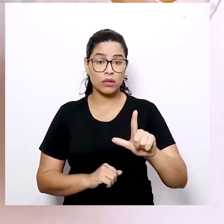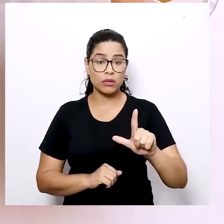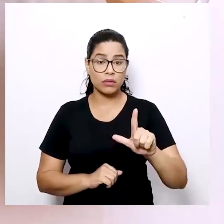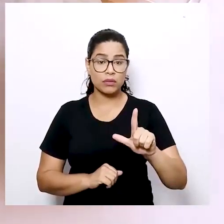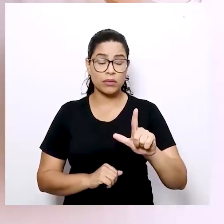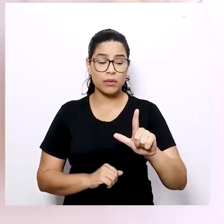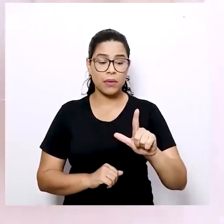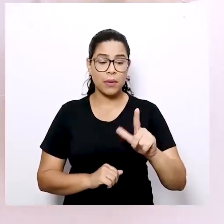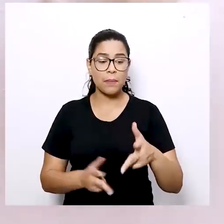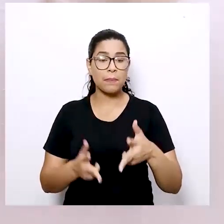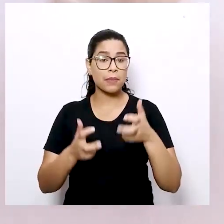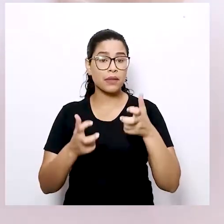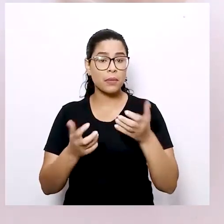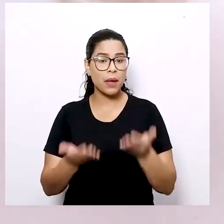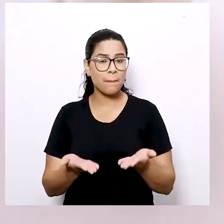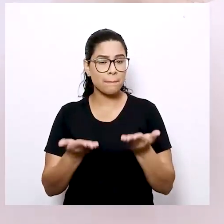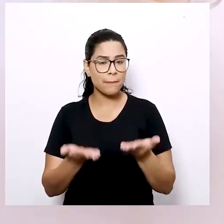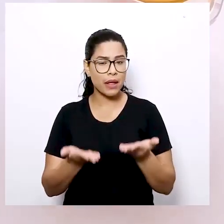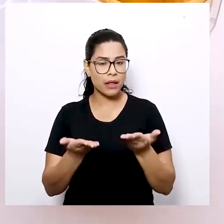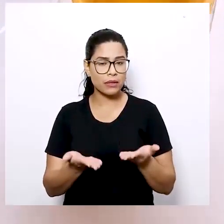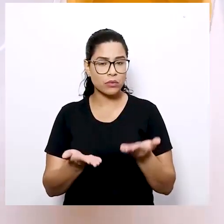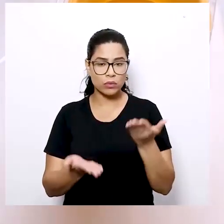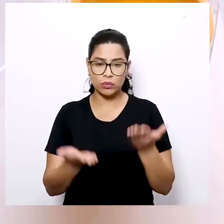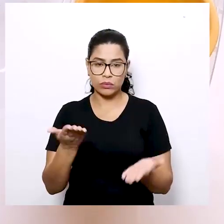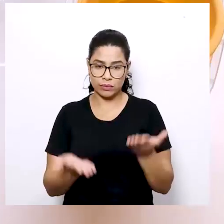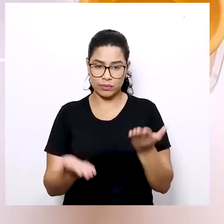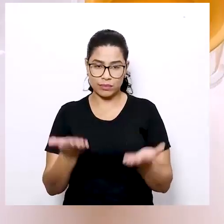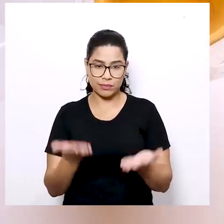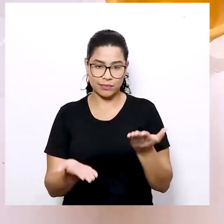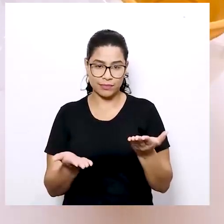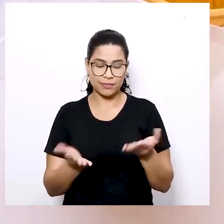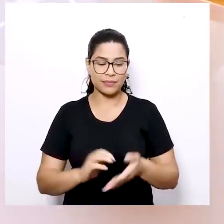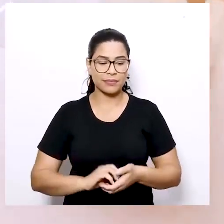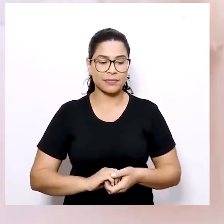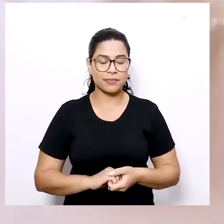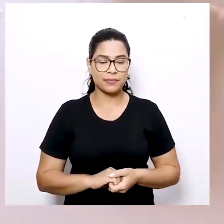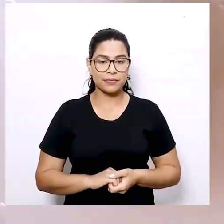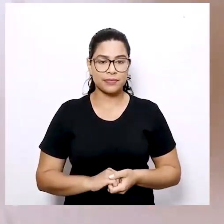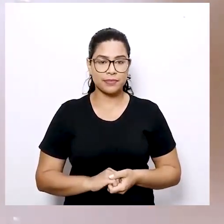litro. Então, nós vamos ver que aqui na balança,